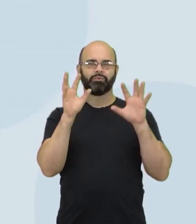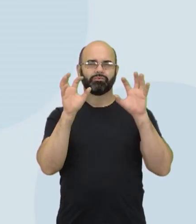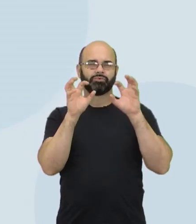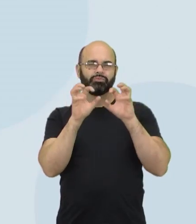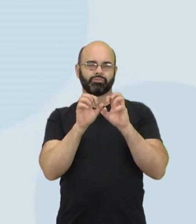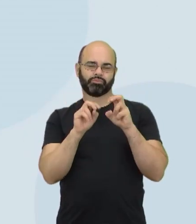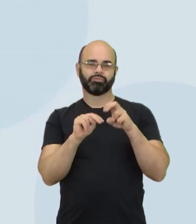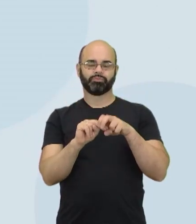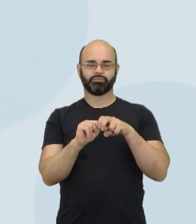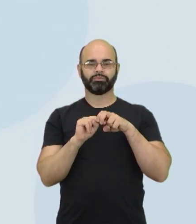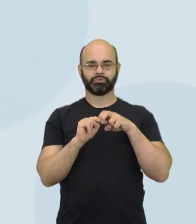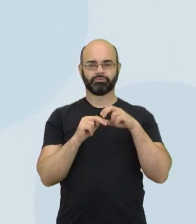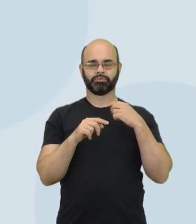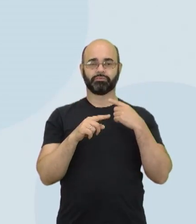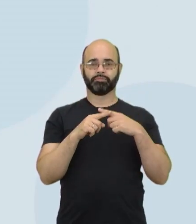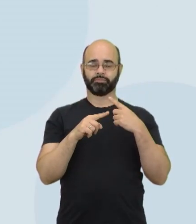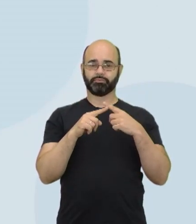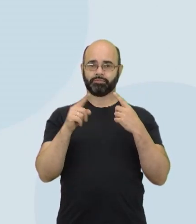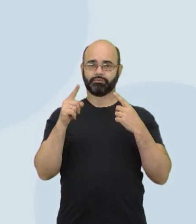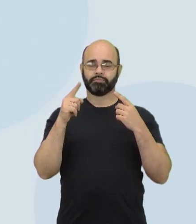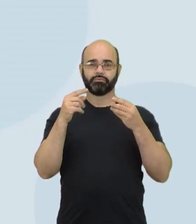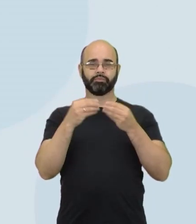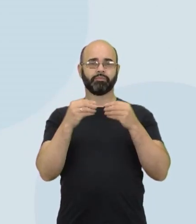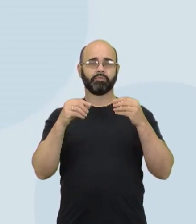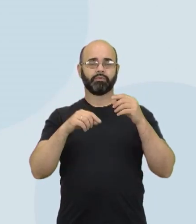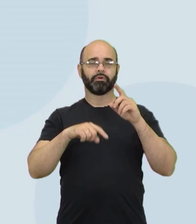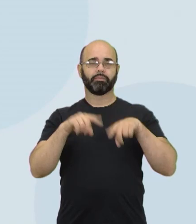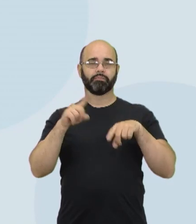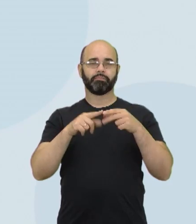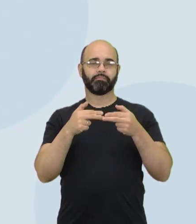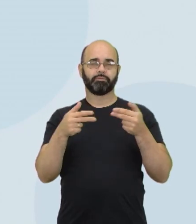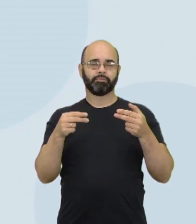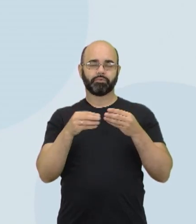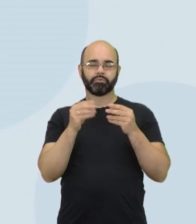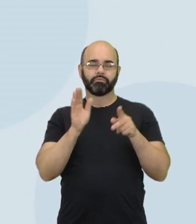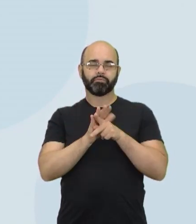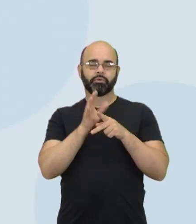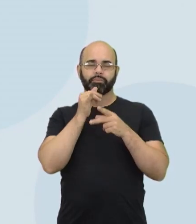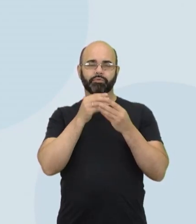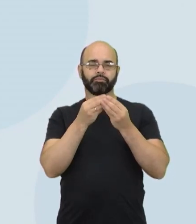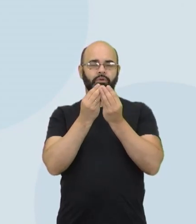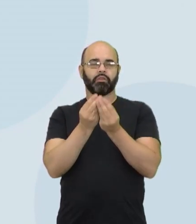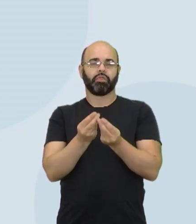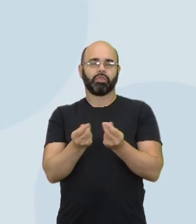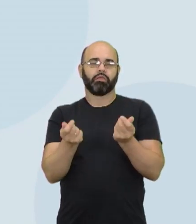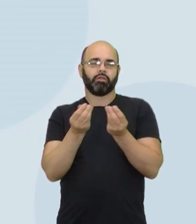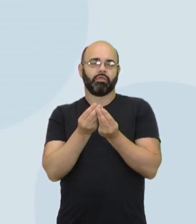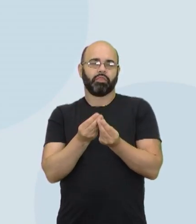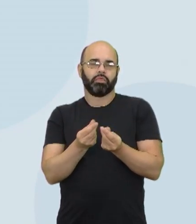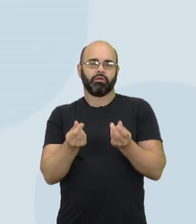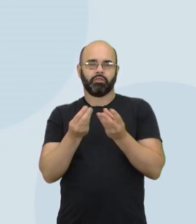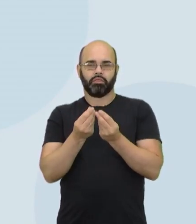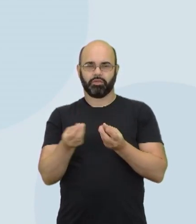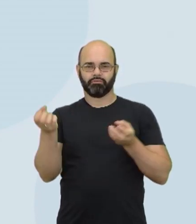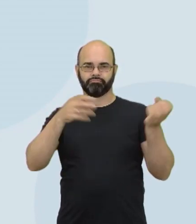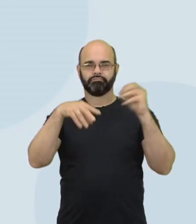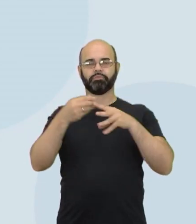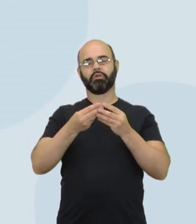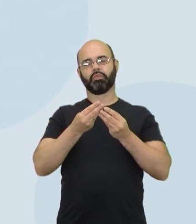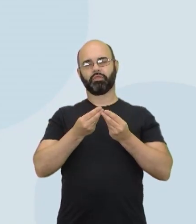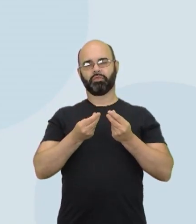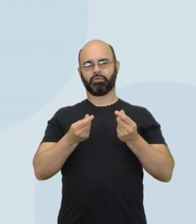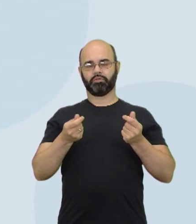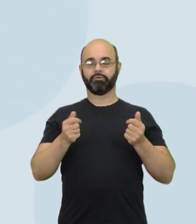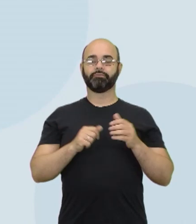boa parte desse horizonte é formado aí por material em decomposição. Por isso que fala aí matéria